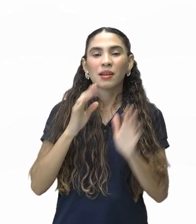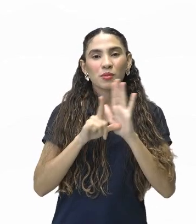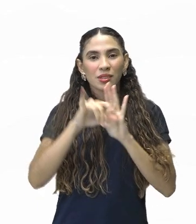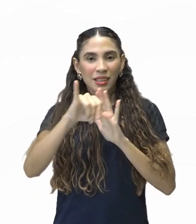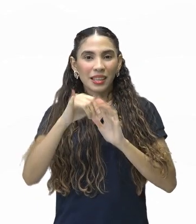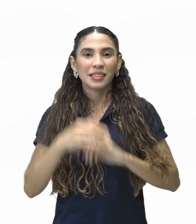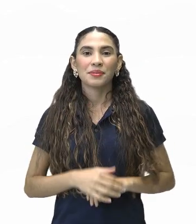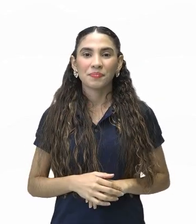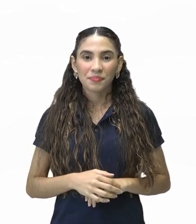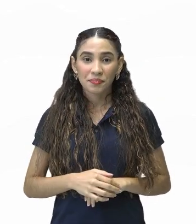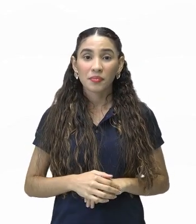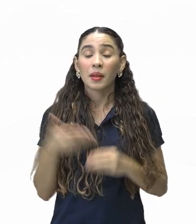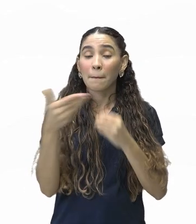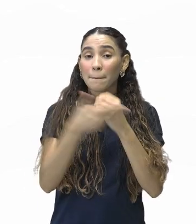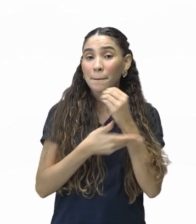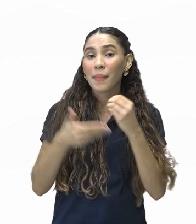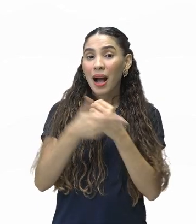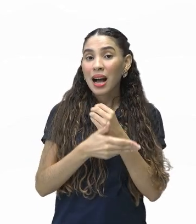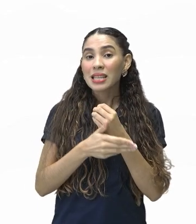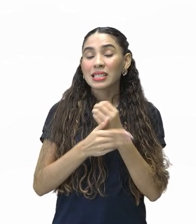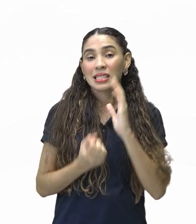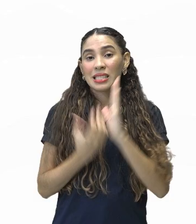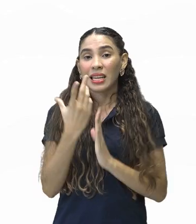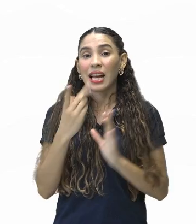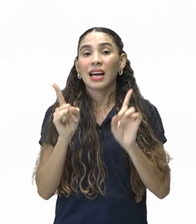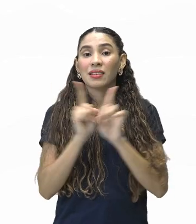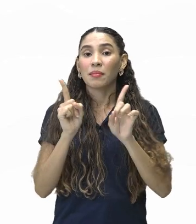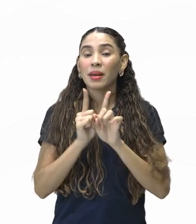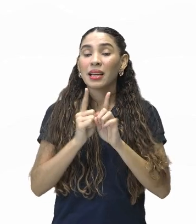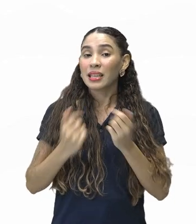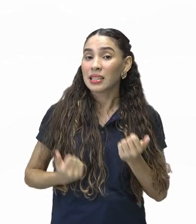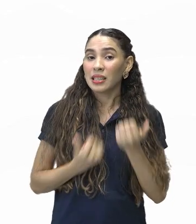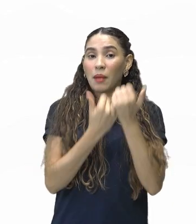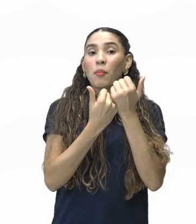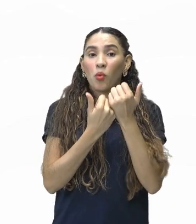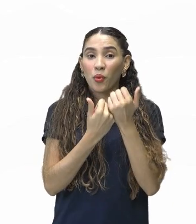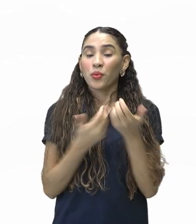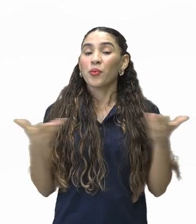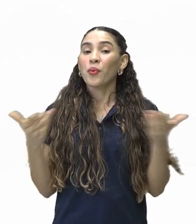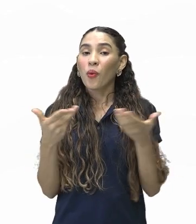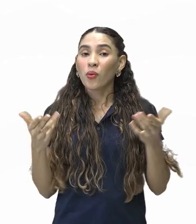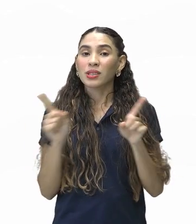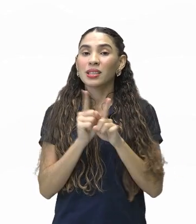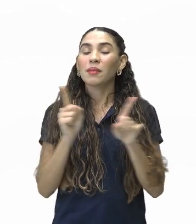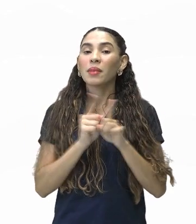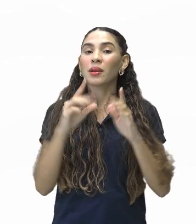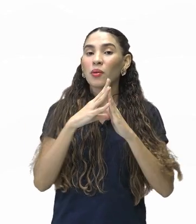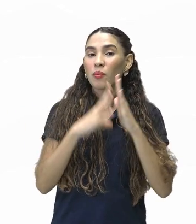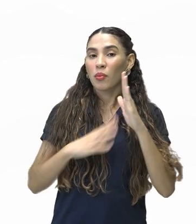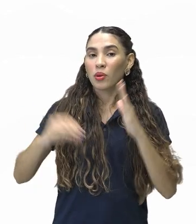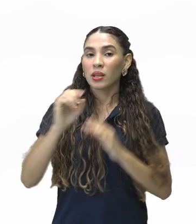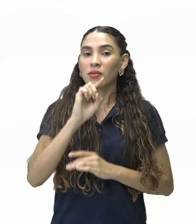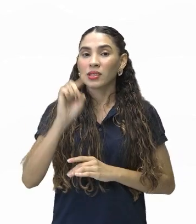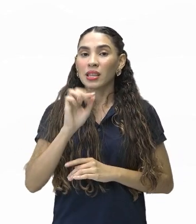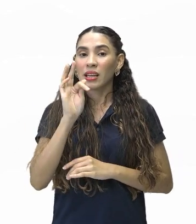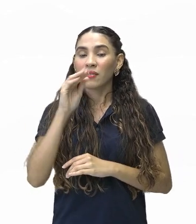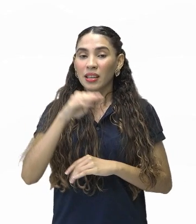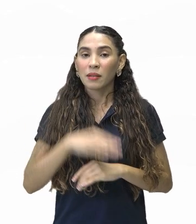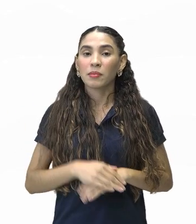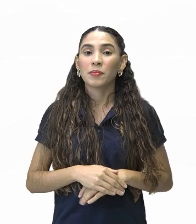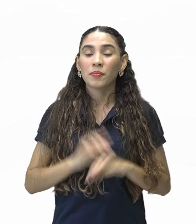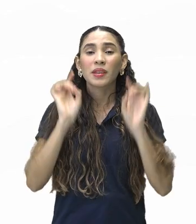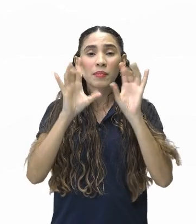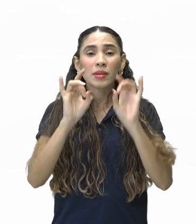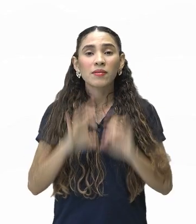leis básicas que criaram e que amparam atualmente o modelo de Zona Franca